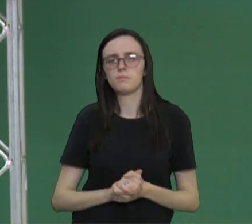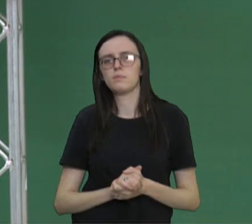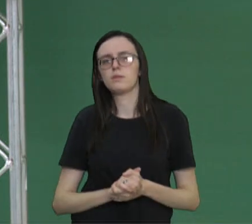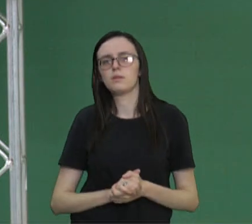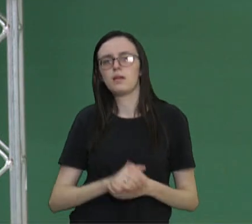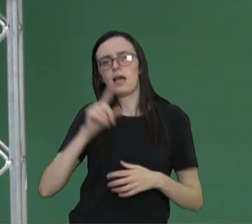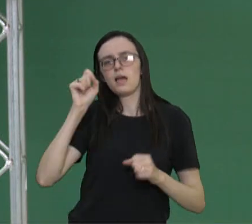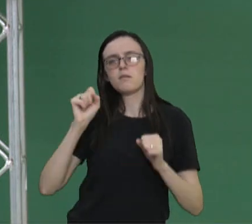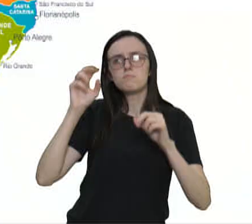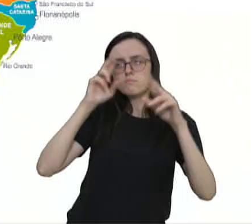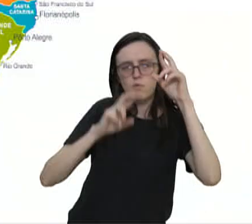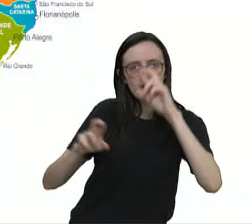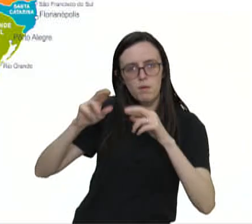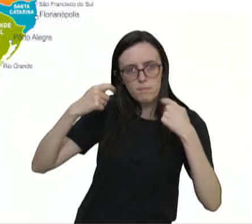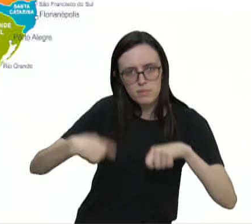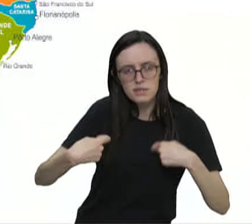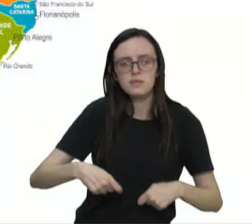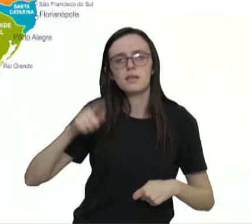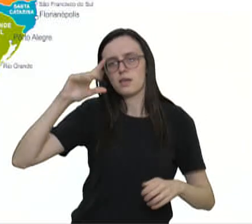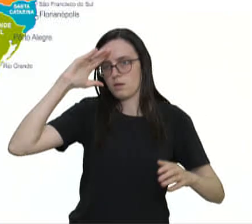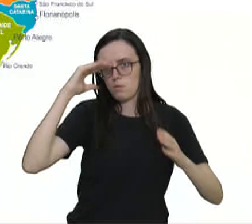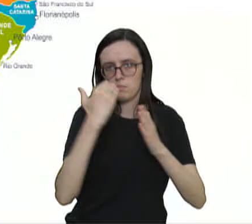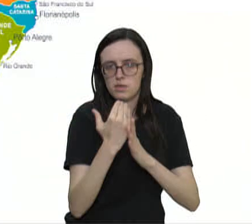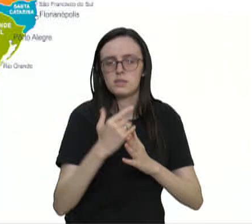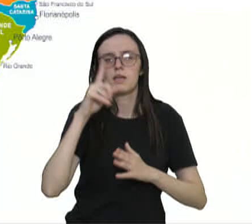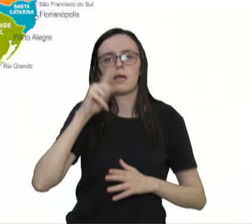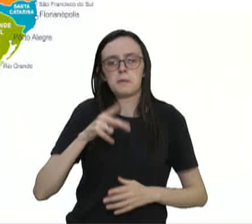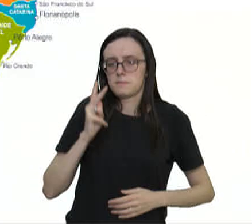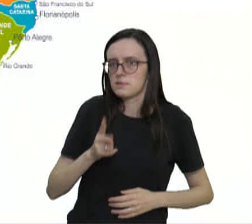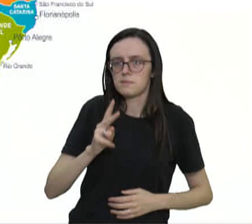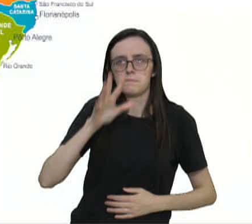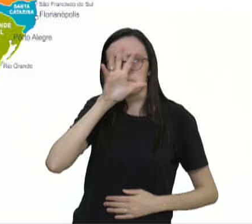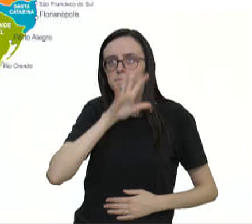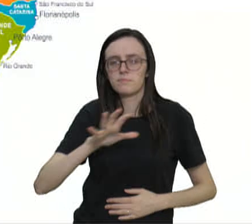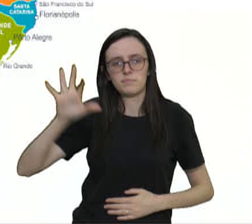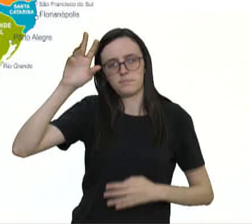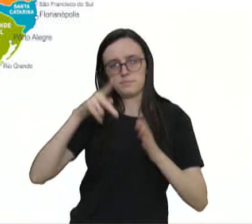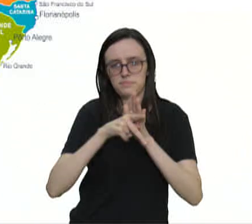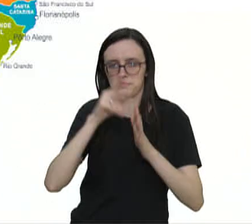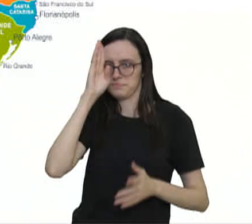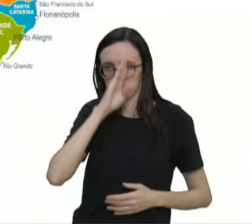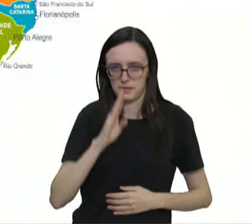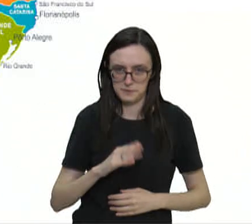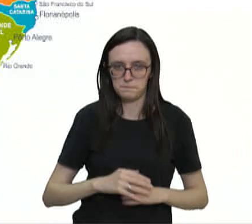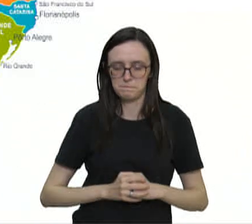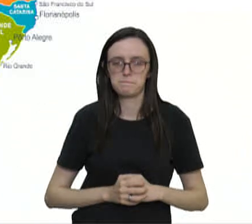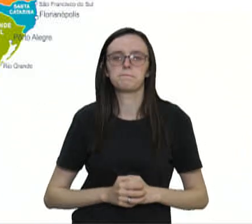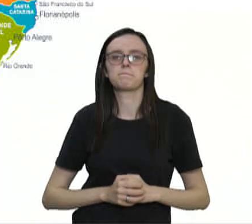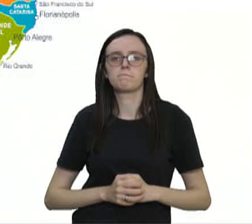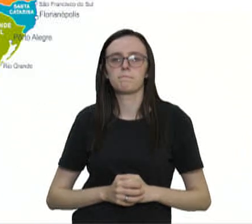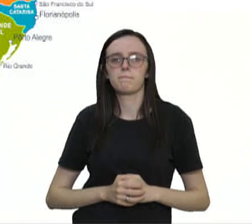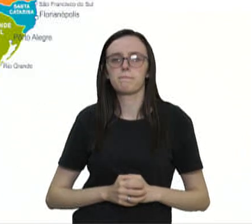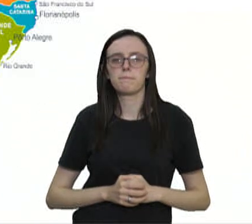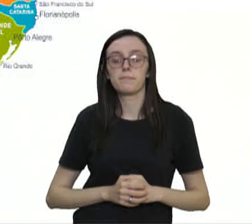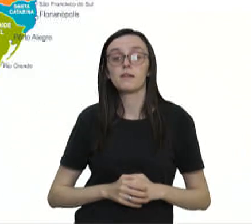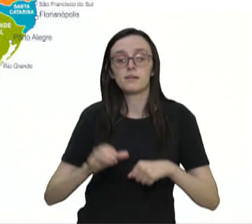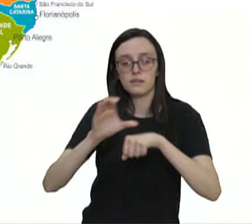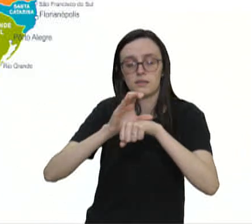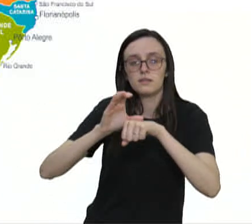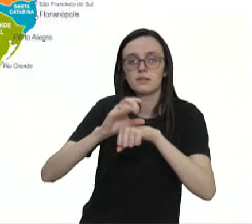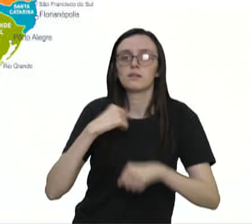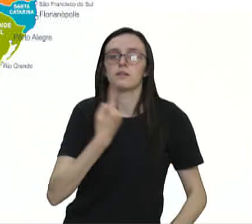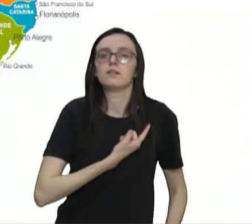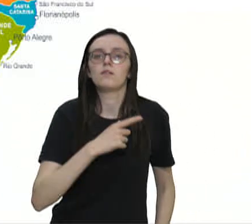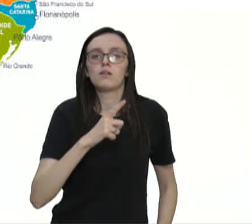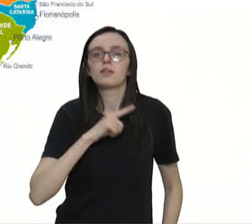ser observada, ela deve ser obedecida em todo o território do Brasil, né. Então, lá na Constituição nós temos